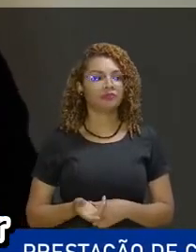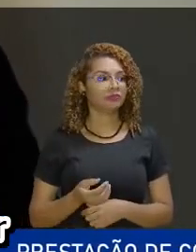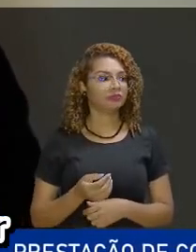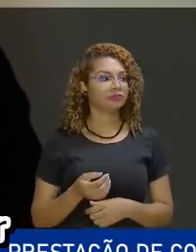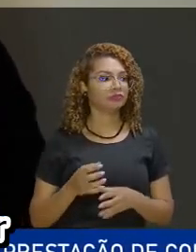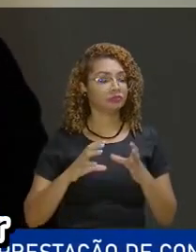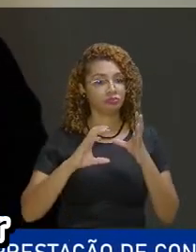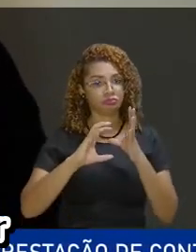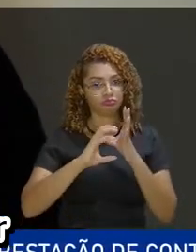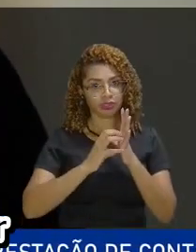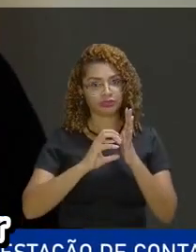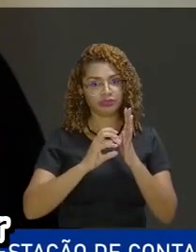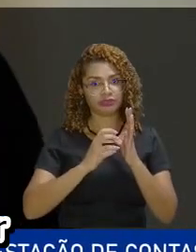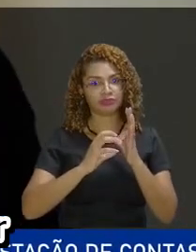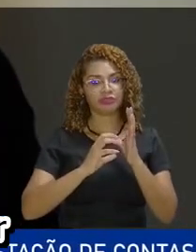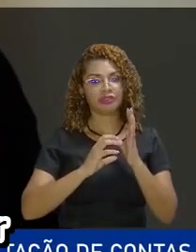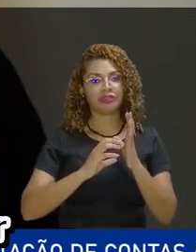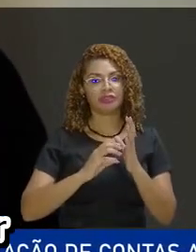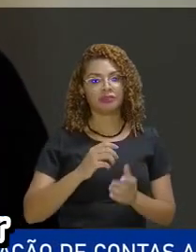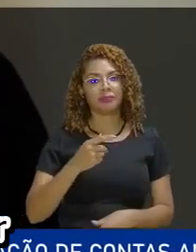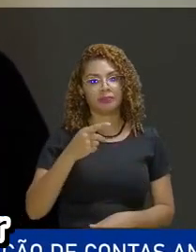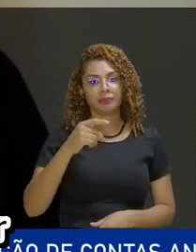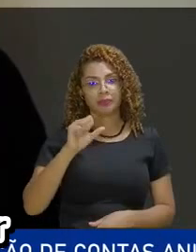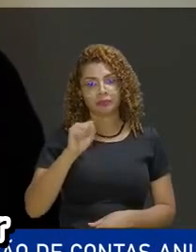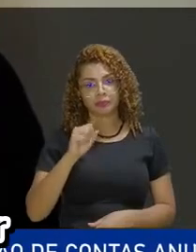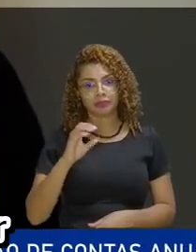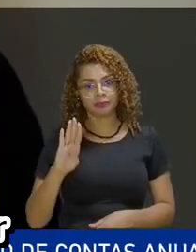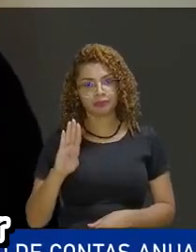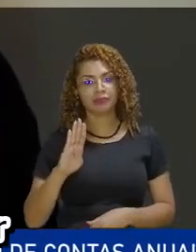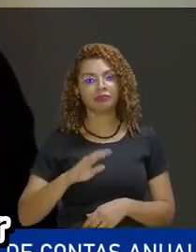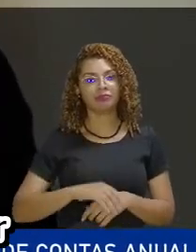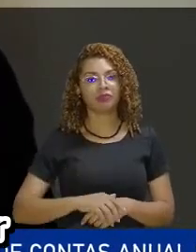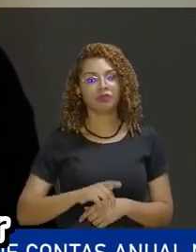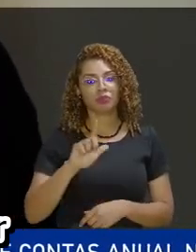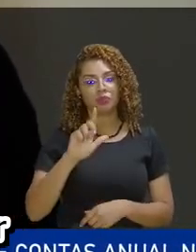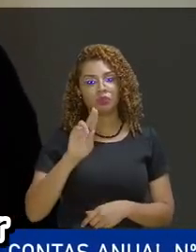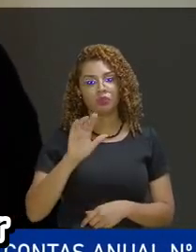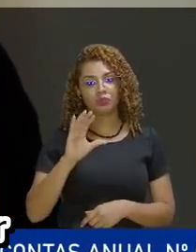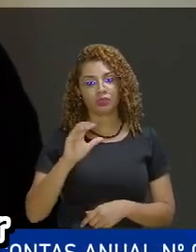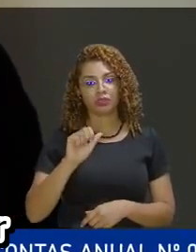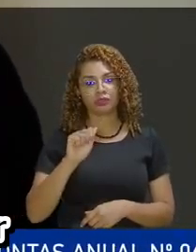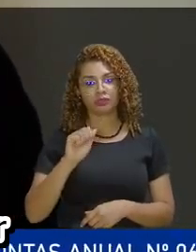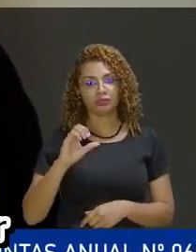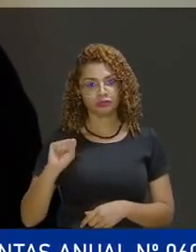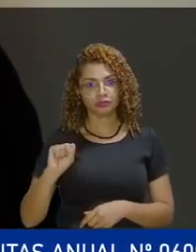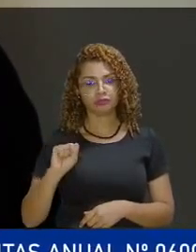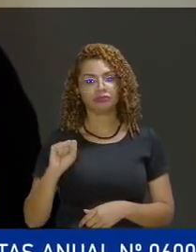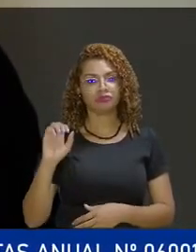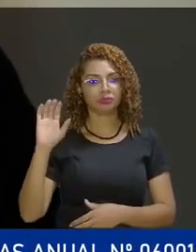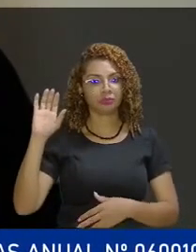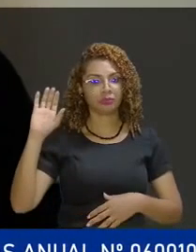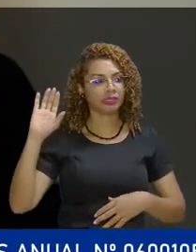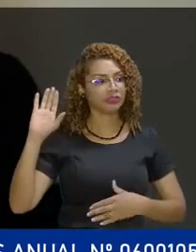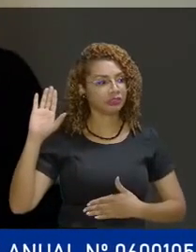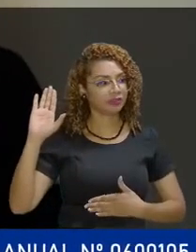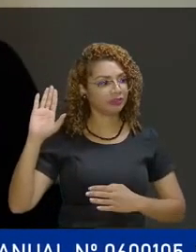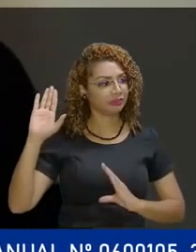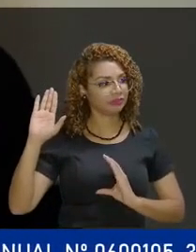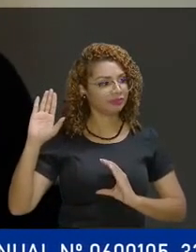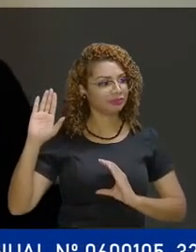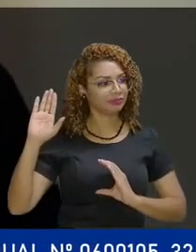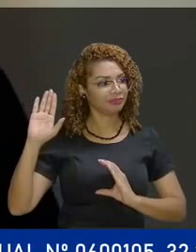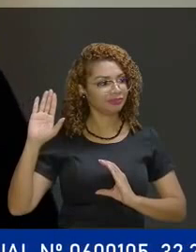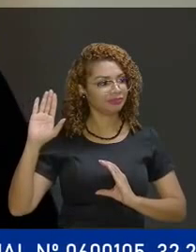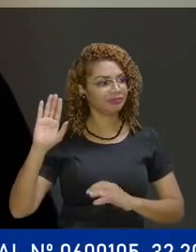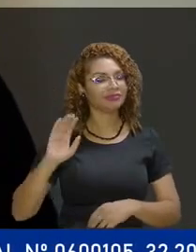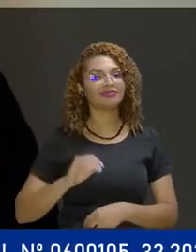Social Democrático, Luiz Cantuário Lucas Barreto, e Amilcar Benjamin do Carmo, e comporão